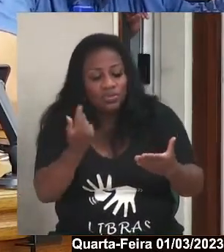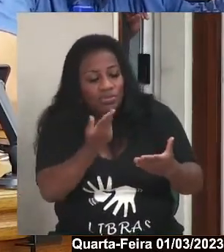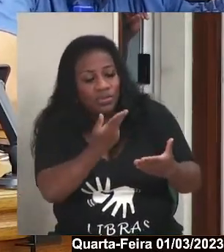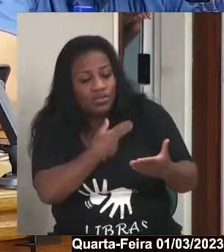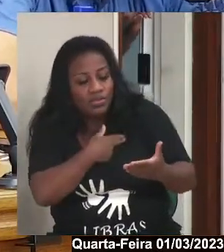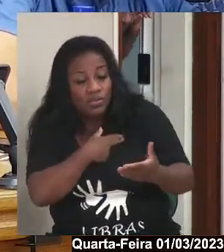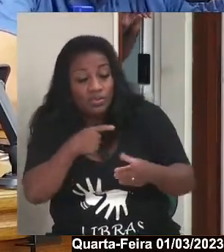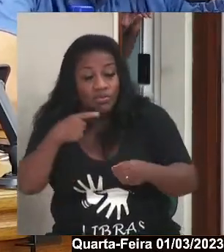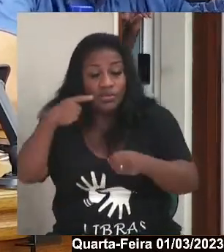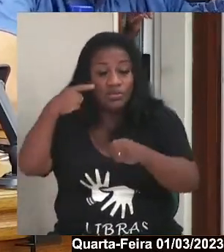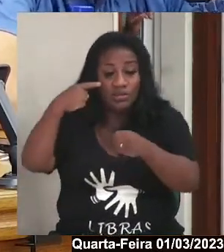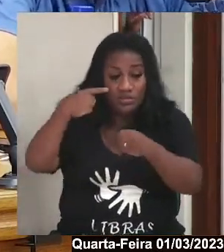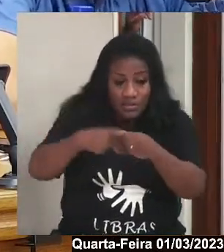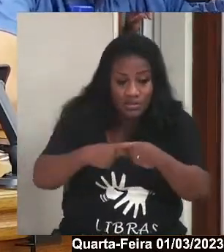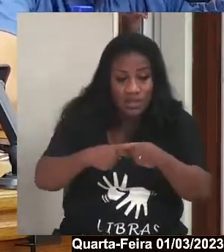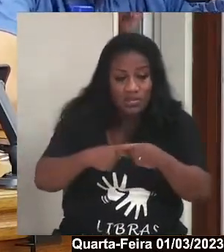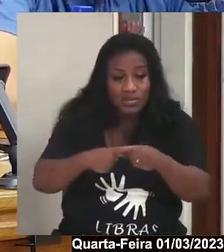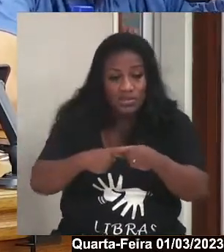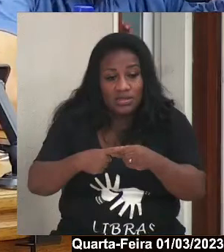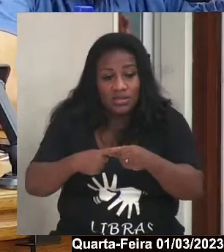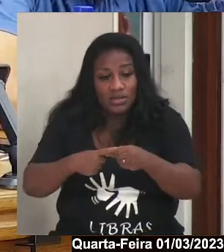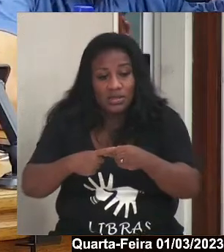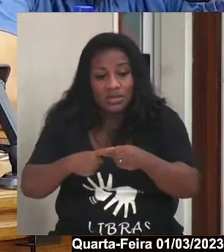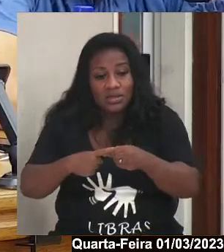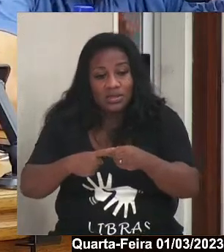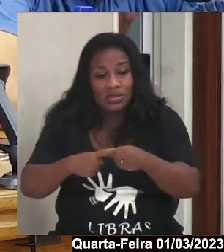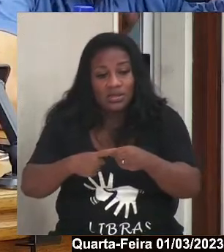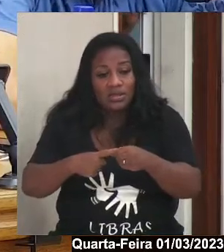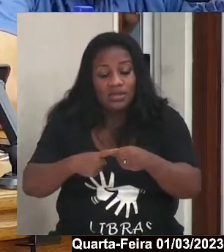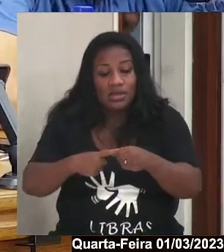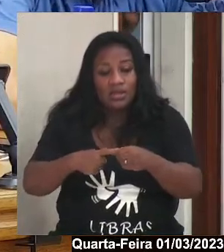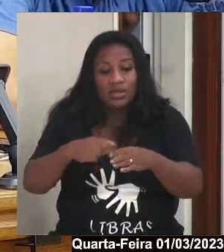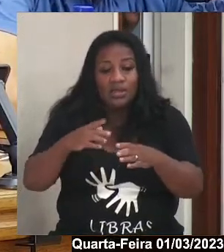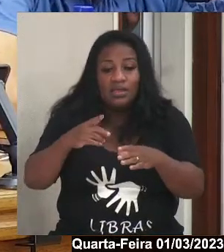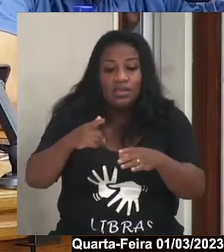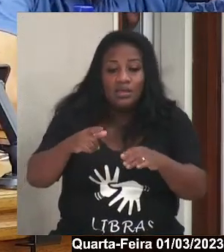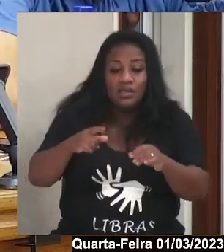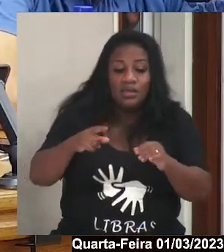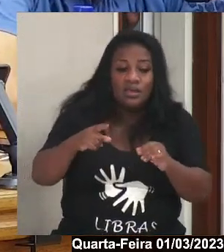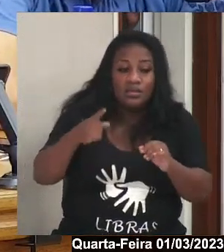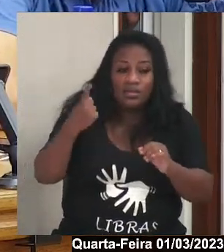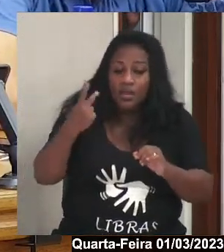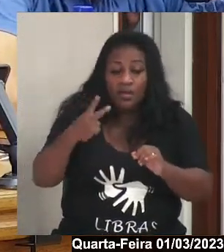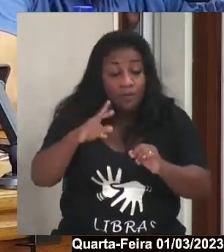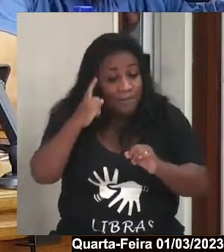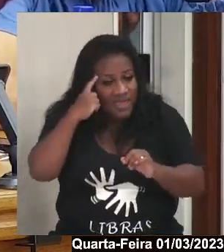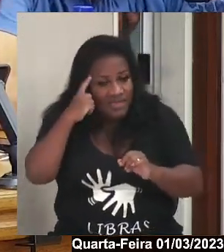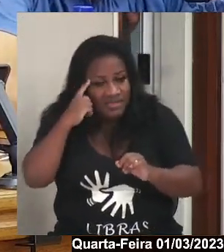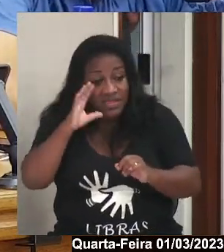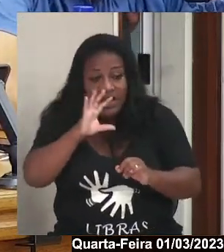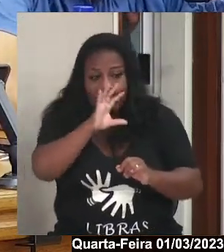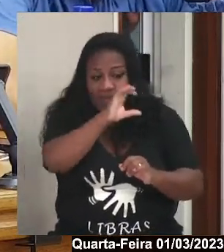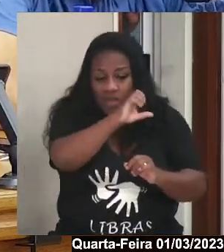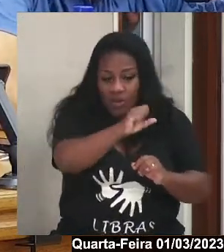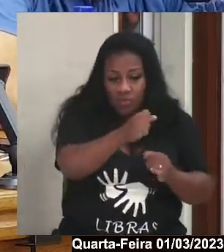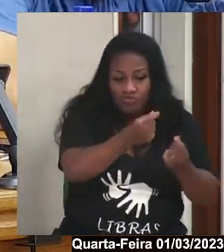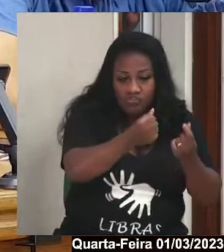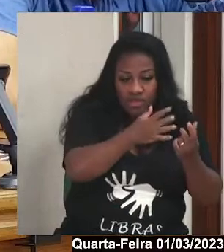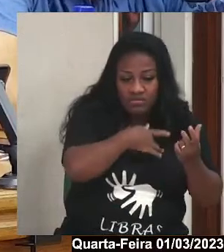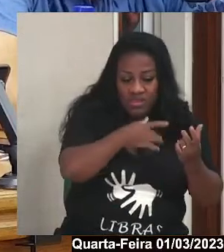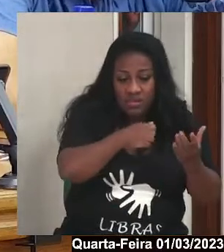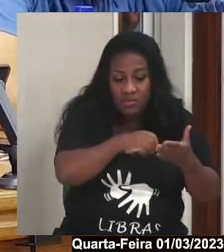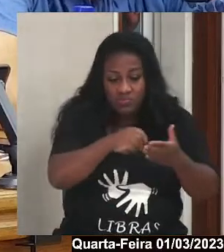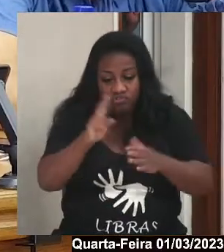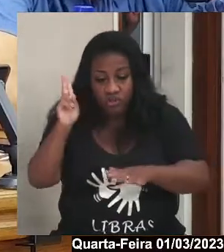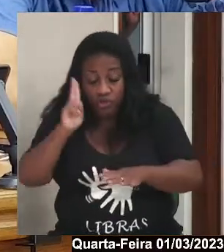uma vez, vou dizer, verbas distintas. Não se faz carnaval com dinheiro de dipirona. Isso não existe.